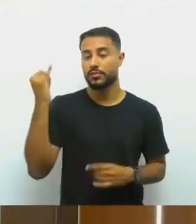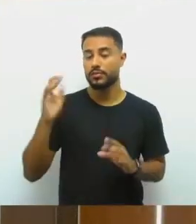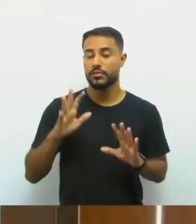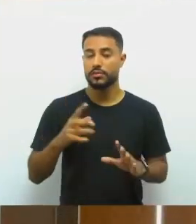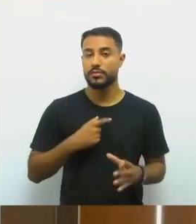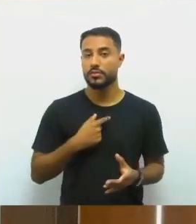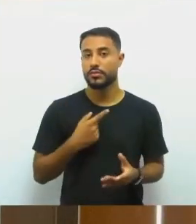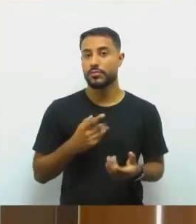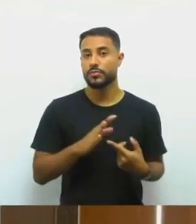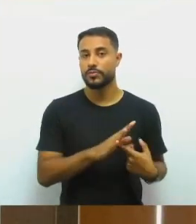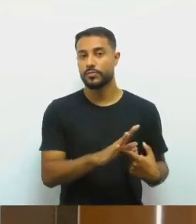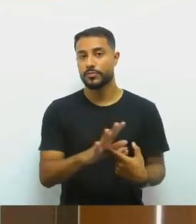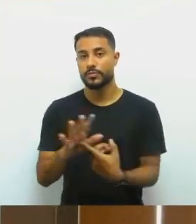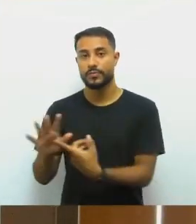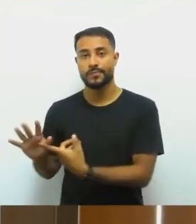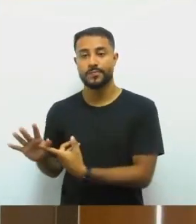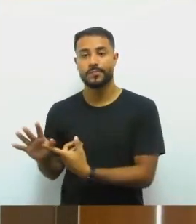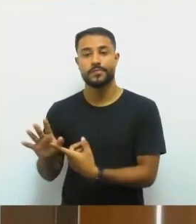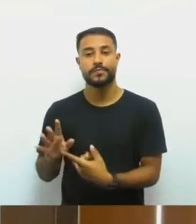a indicação